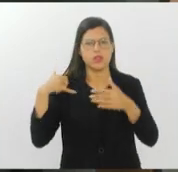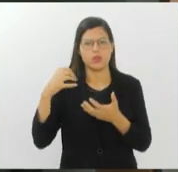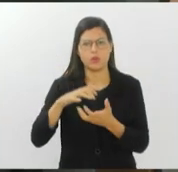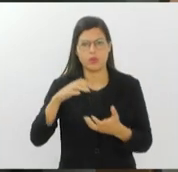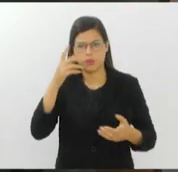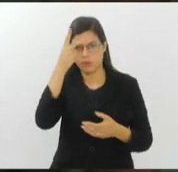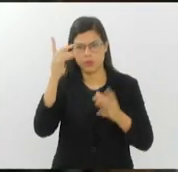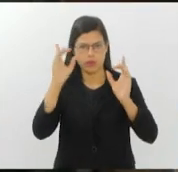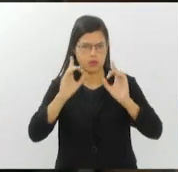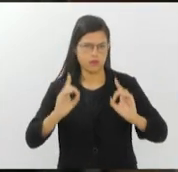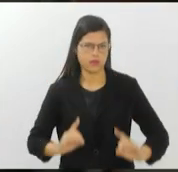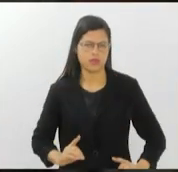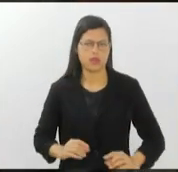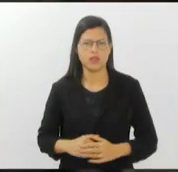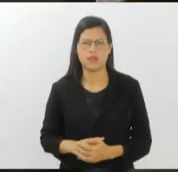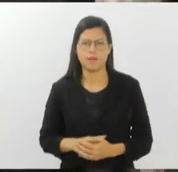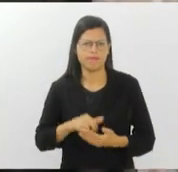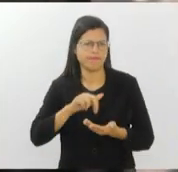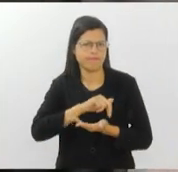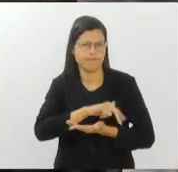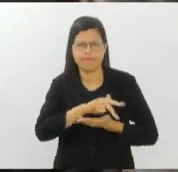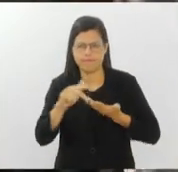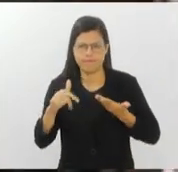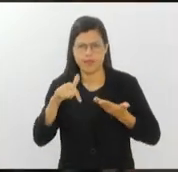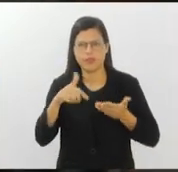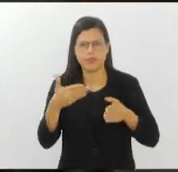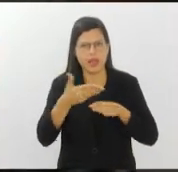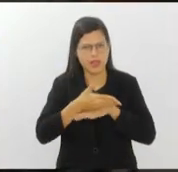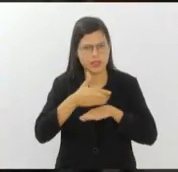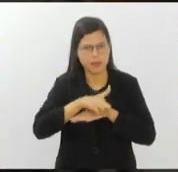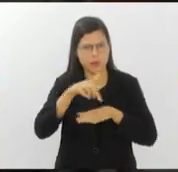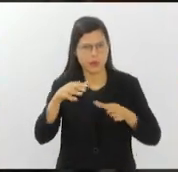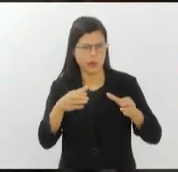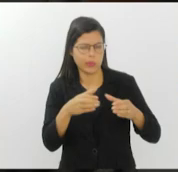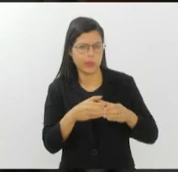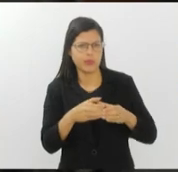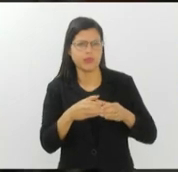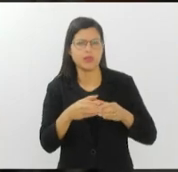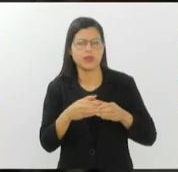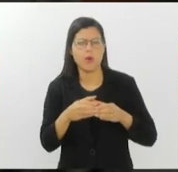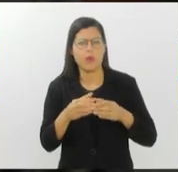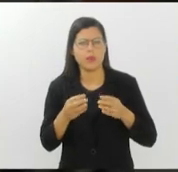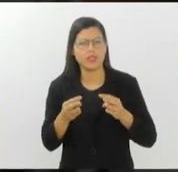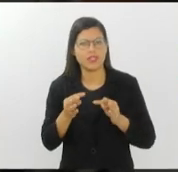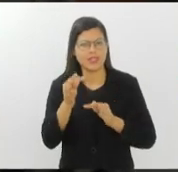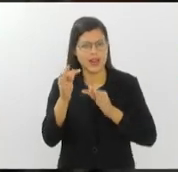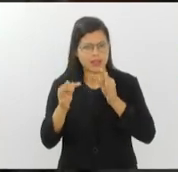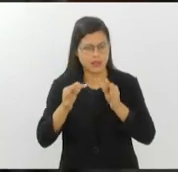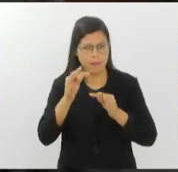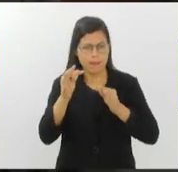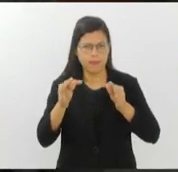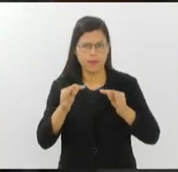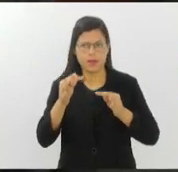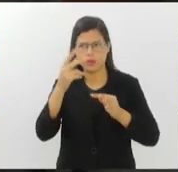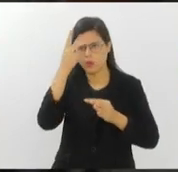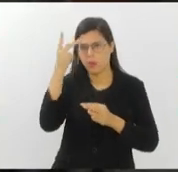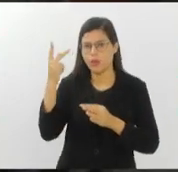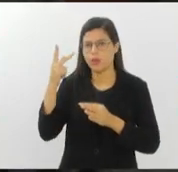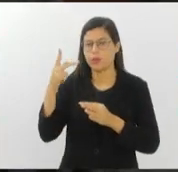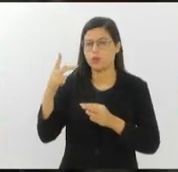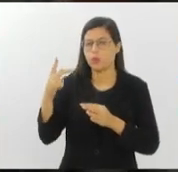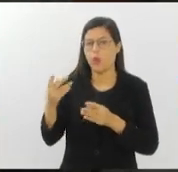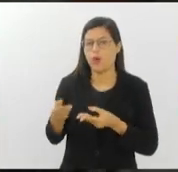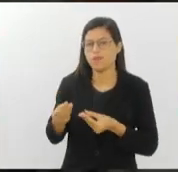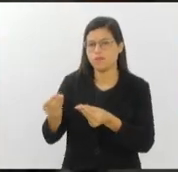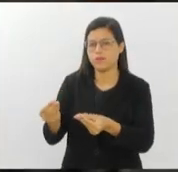deficiência. Inúmeros casos que nós temos recebido aqui na comissão da pessoa com deficiência de tratamentos, a pessoa recebe uma carta